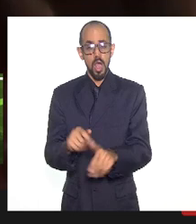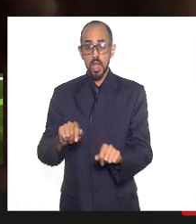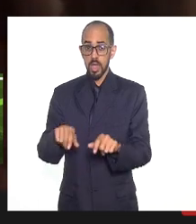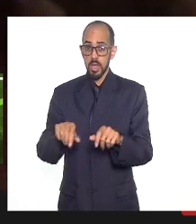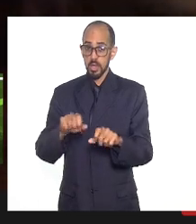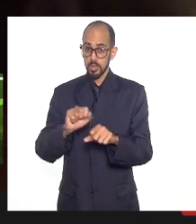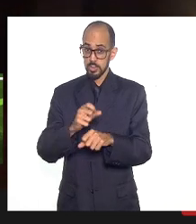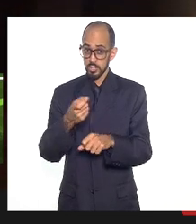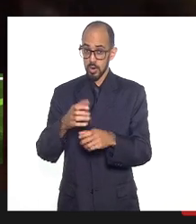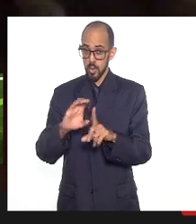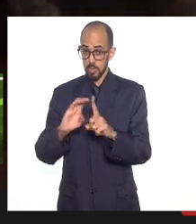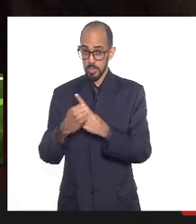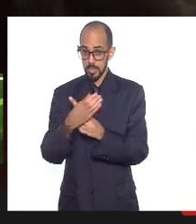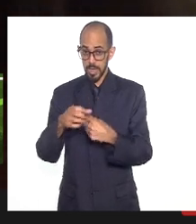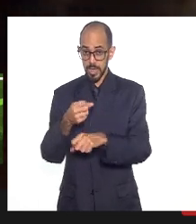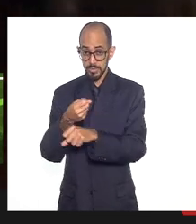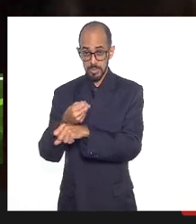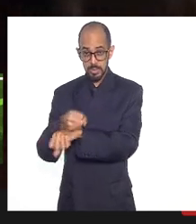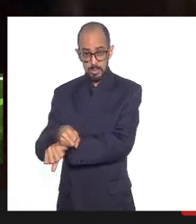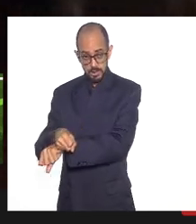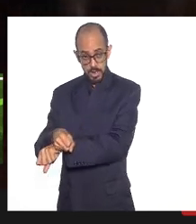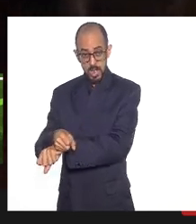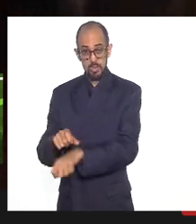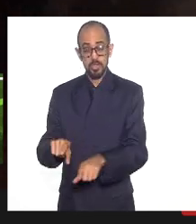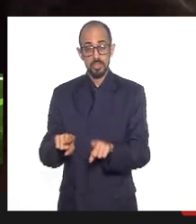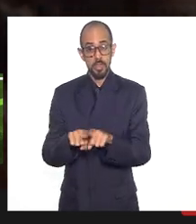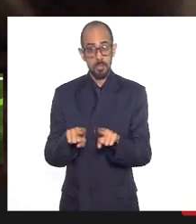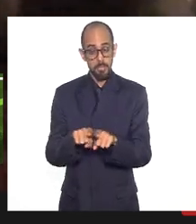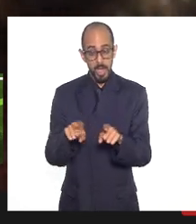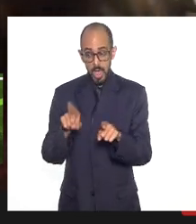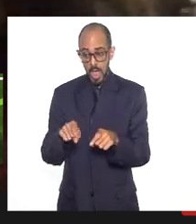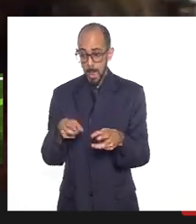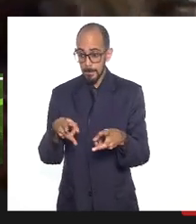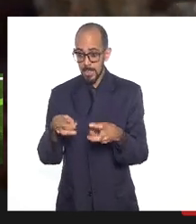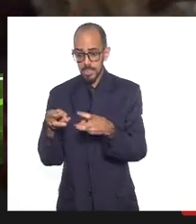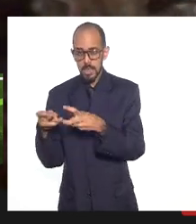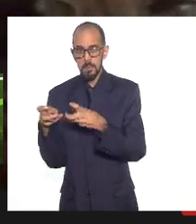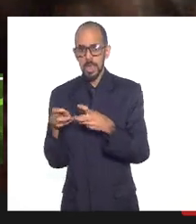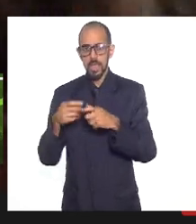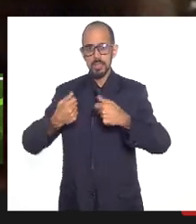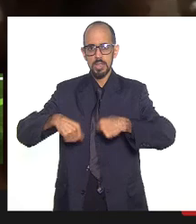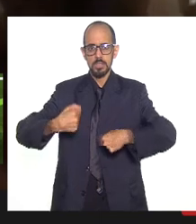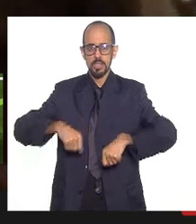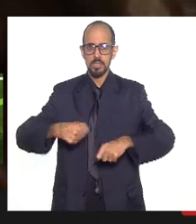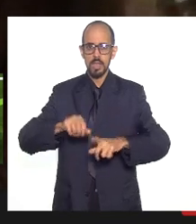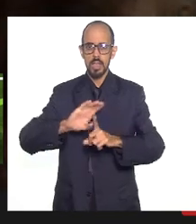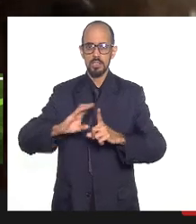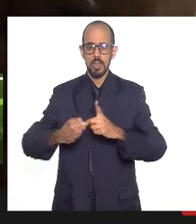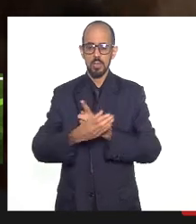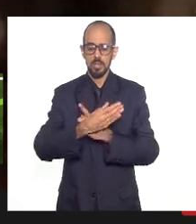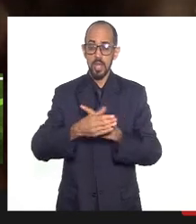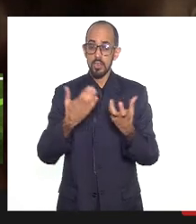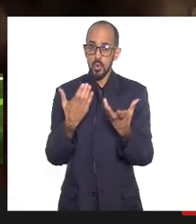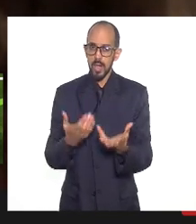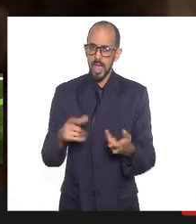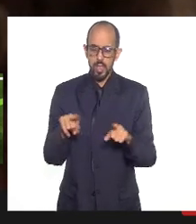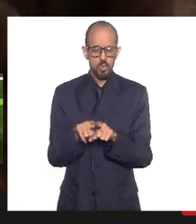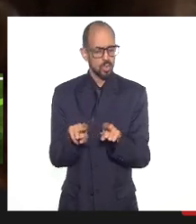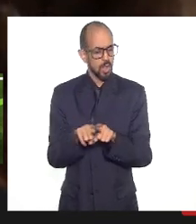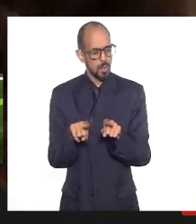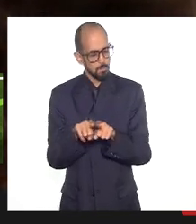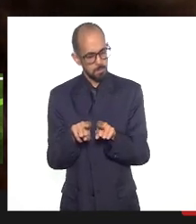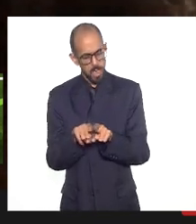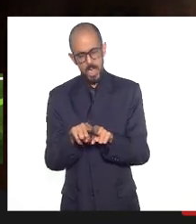vez, ouvir as comunidades. É, eu quero, assim,